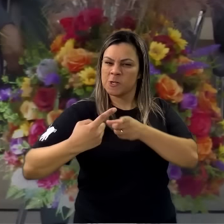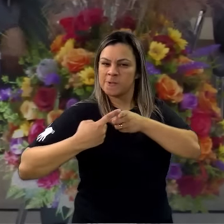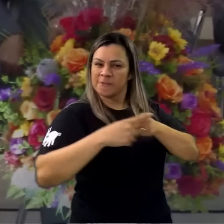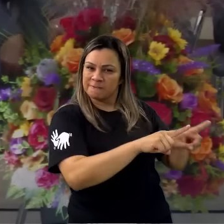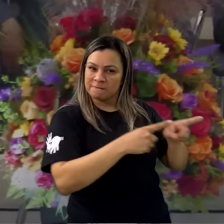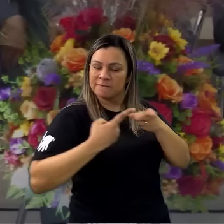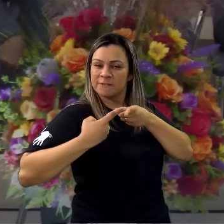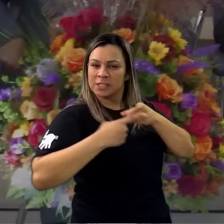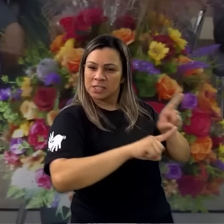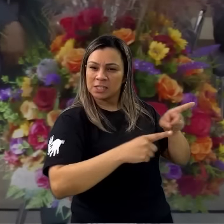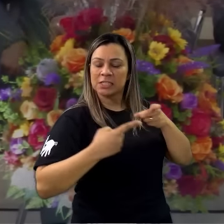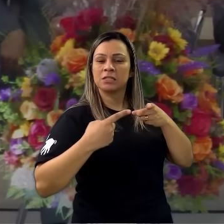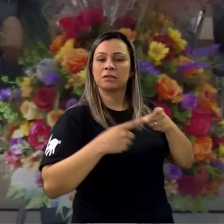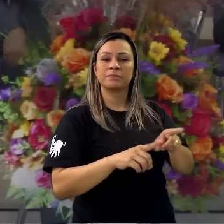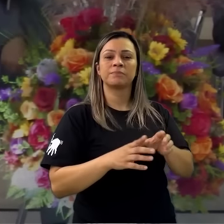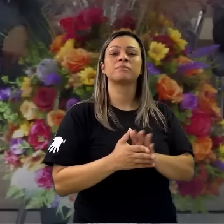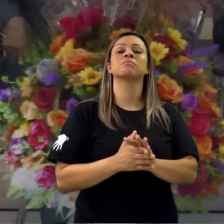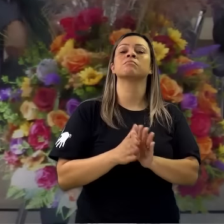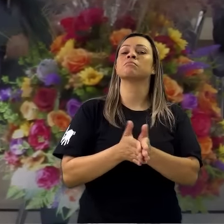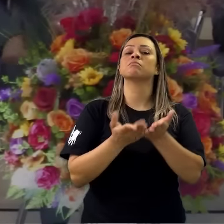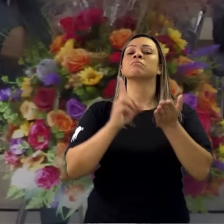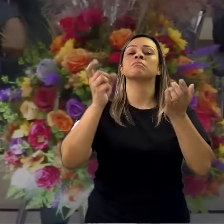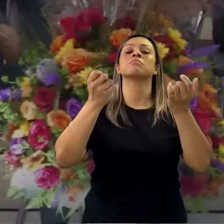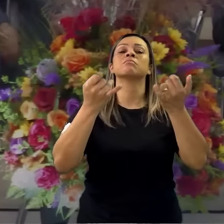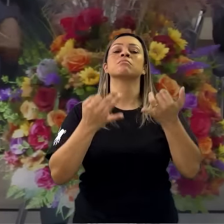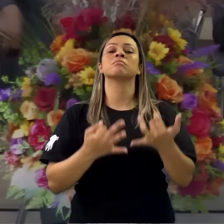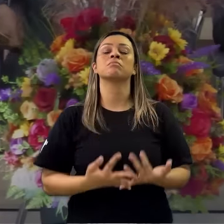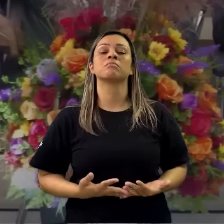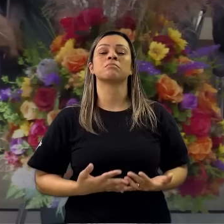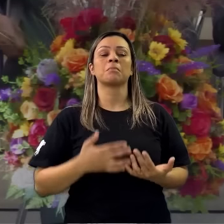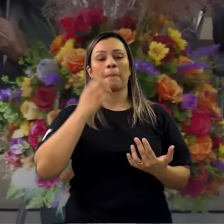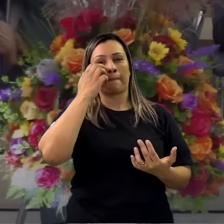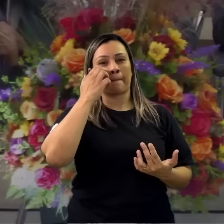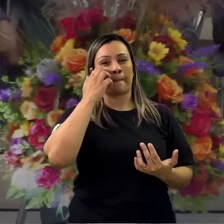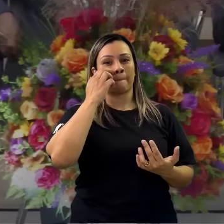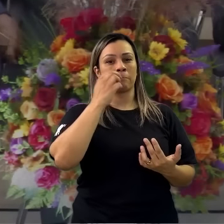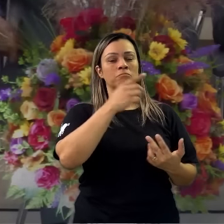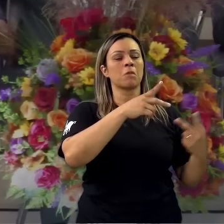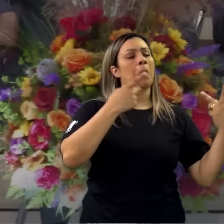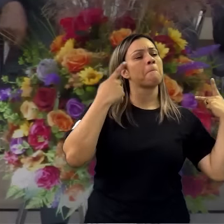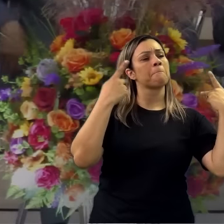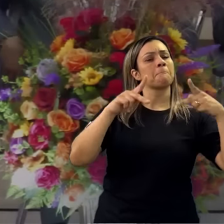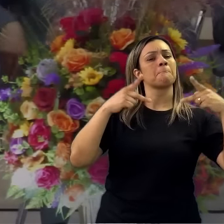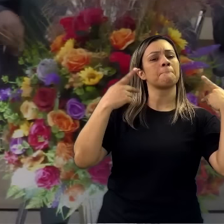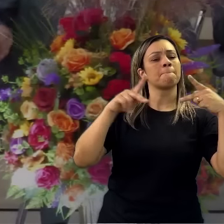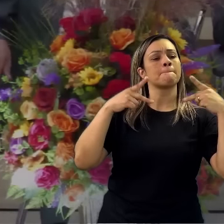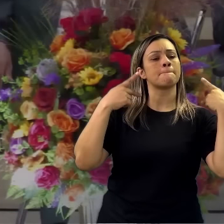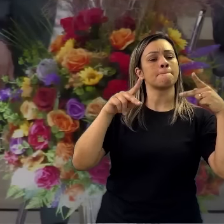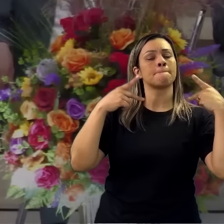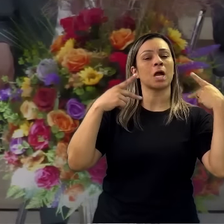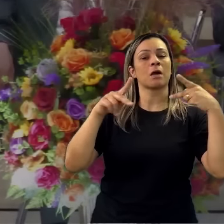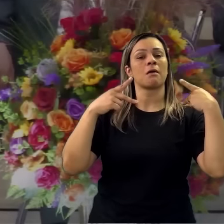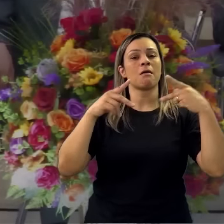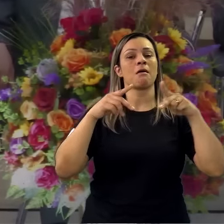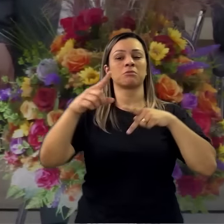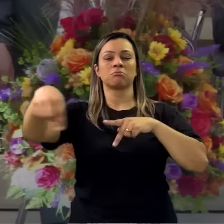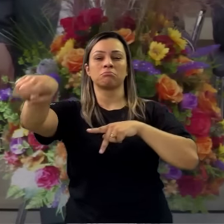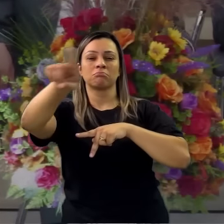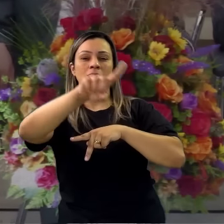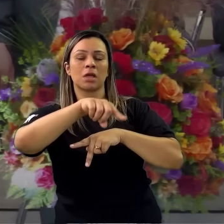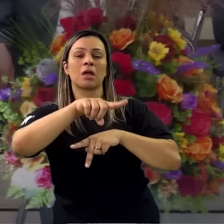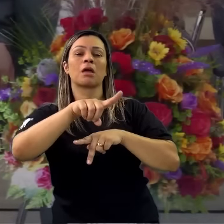paramos no vácuo mas a Bíblia diz que enquanto eles estavam pregando e tinha perseguição mas tinha alguém falando ousadamente vamos dizer